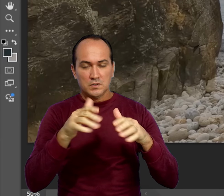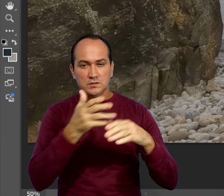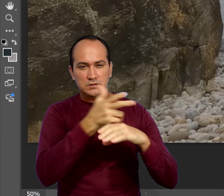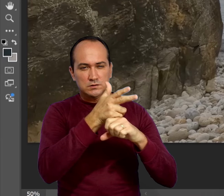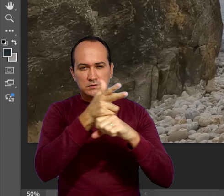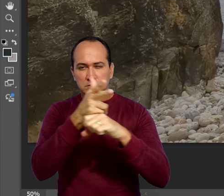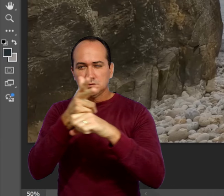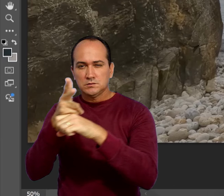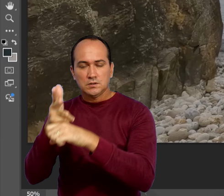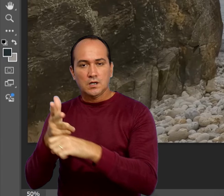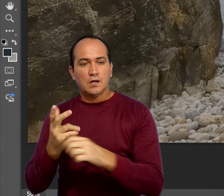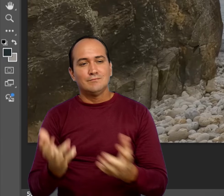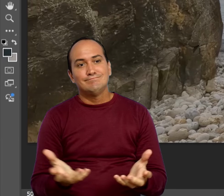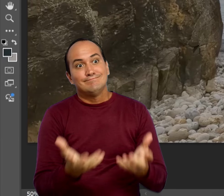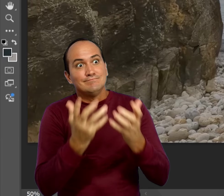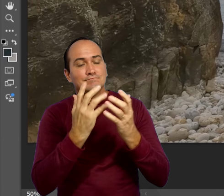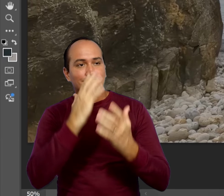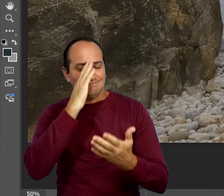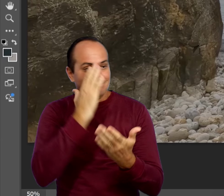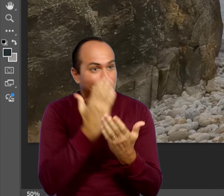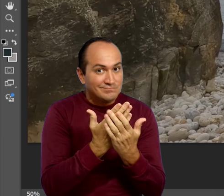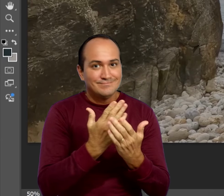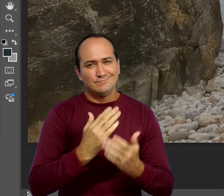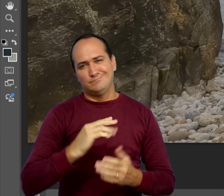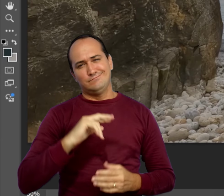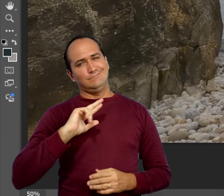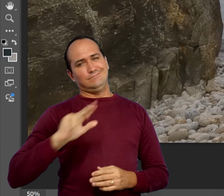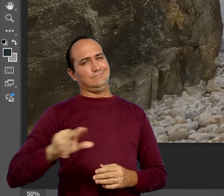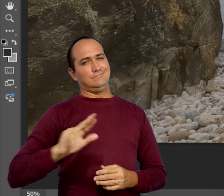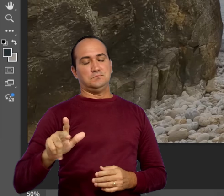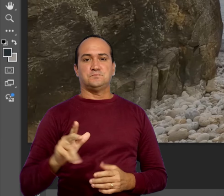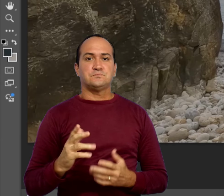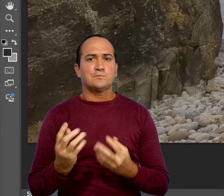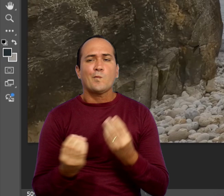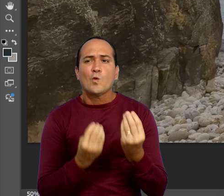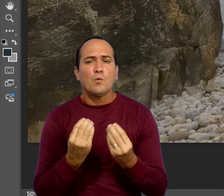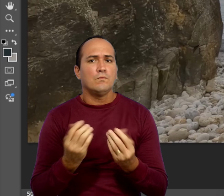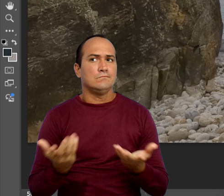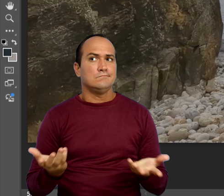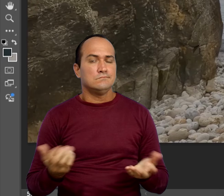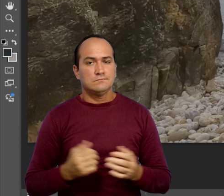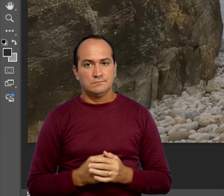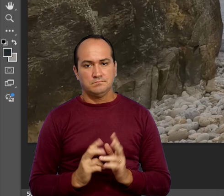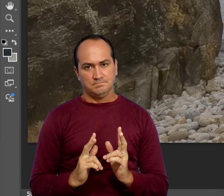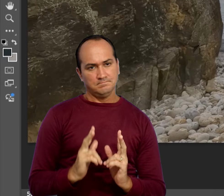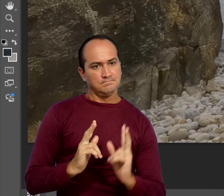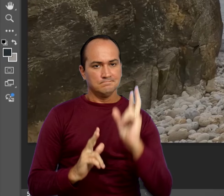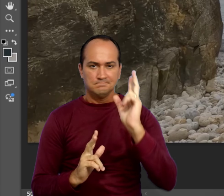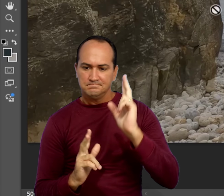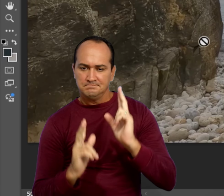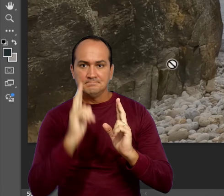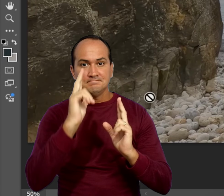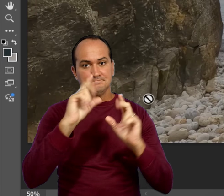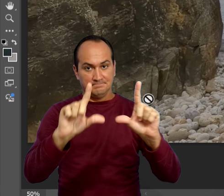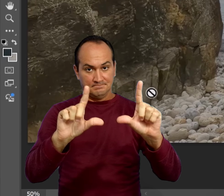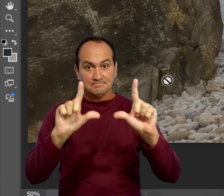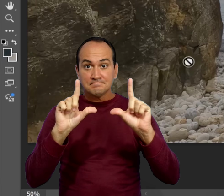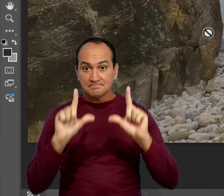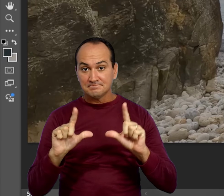profundidade, um movimento de câmera, isso não ia surtir o efeito que a gente desejava. Então o que é que a gente pode fazer então?